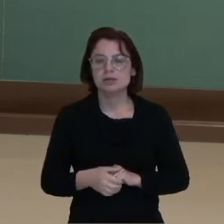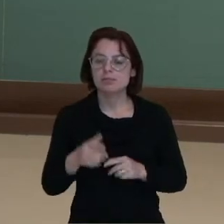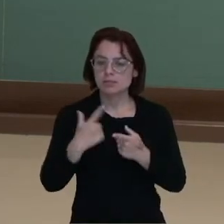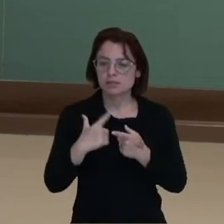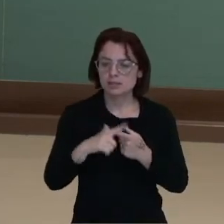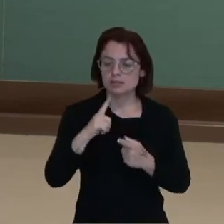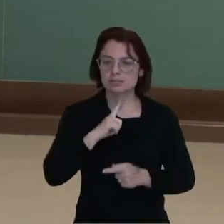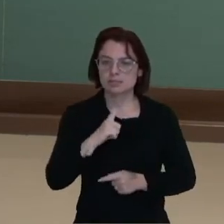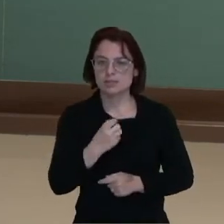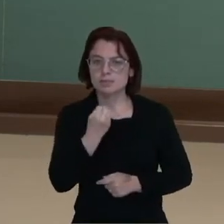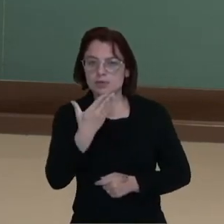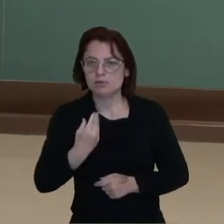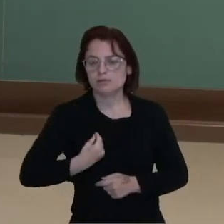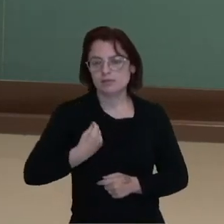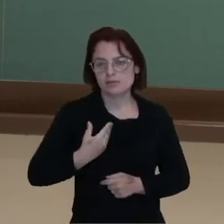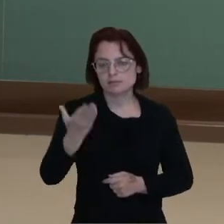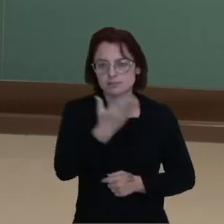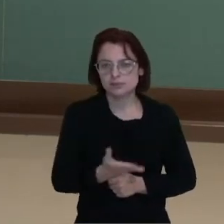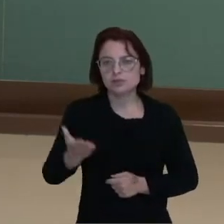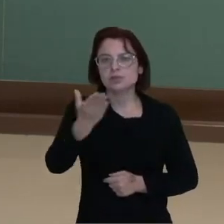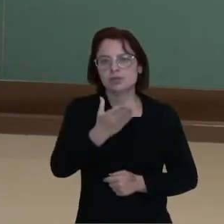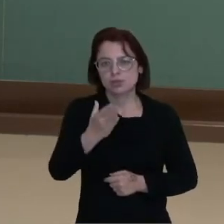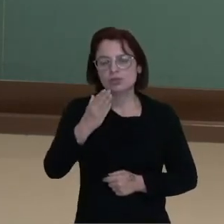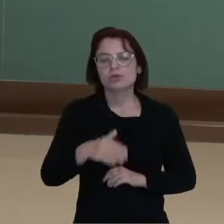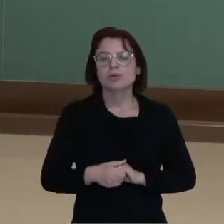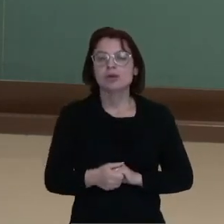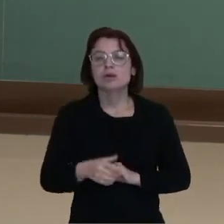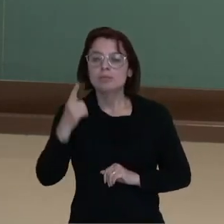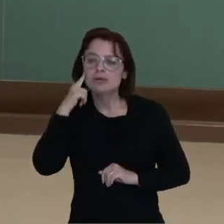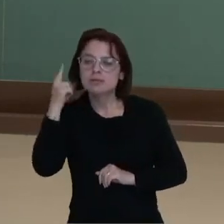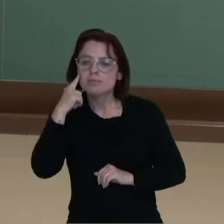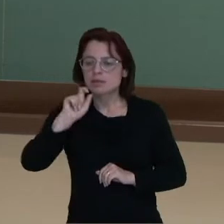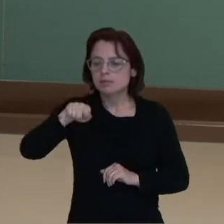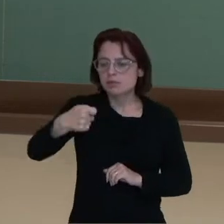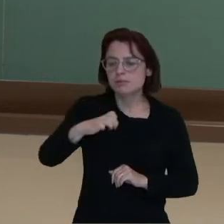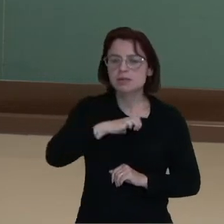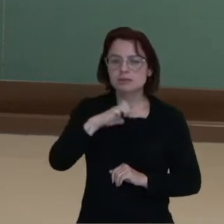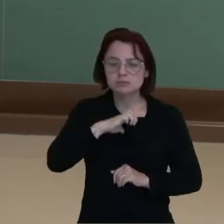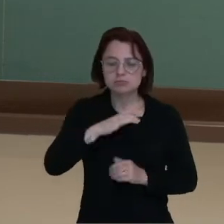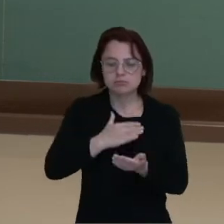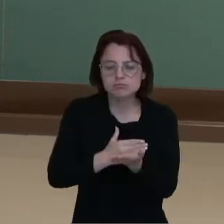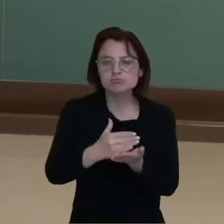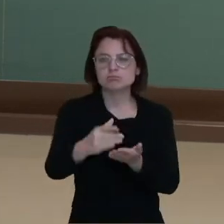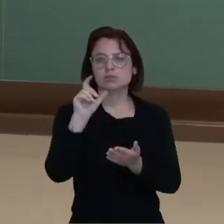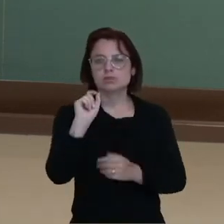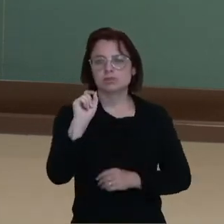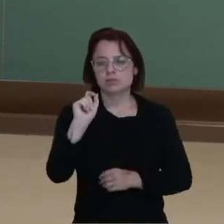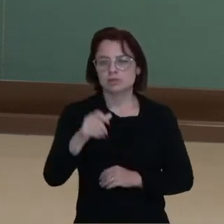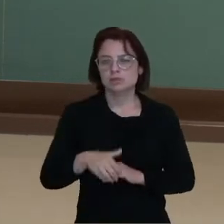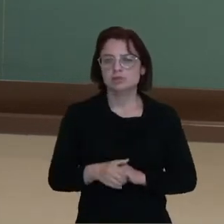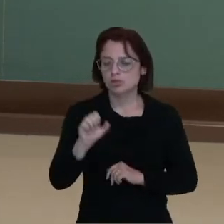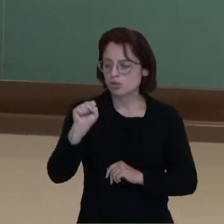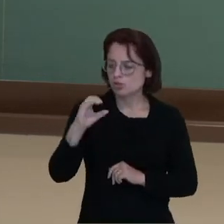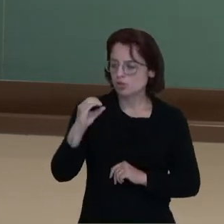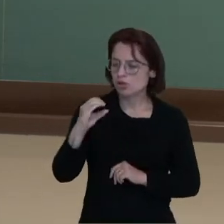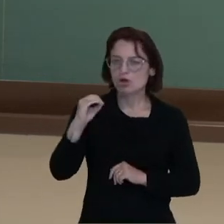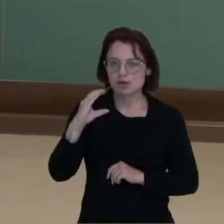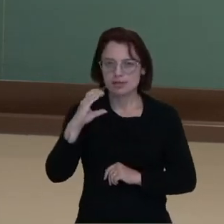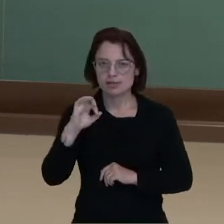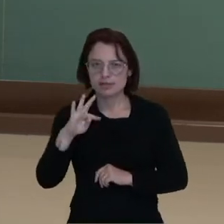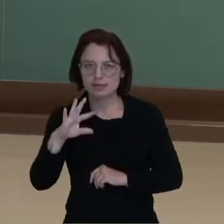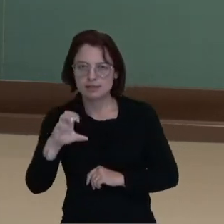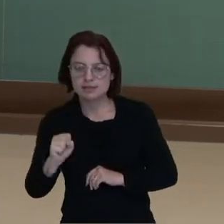bem viver na coletividade. Esse pensamento sobre a ética vai começar ali, né, com Sócrates,